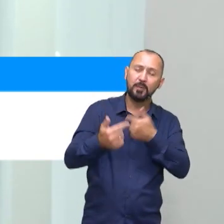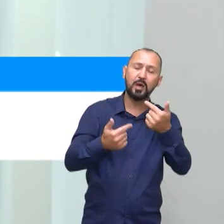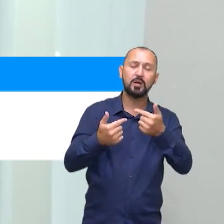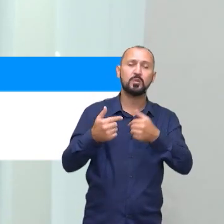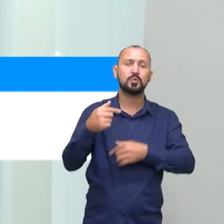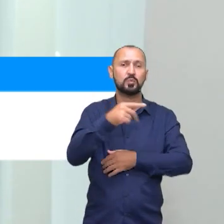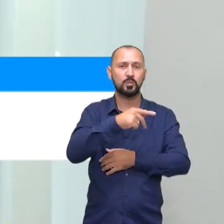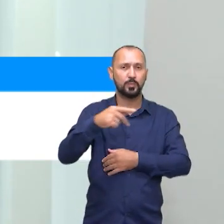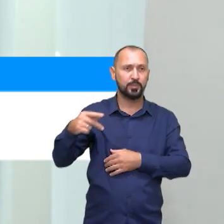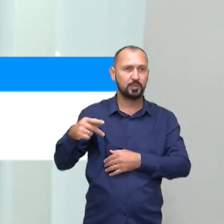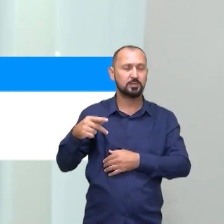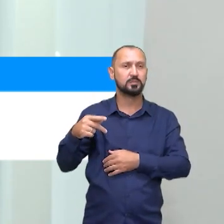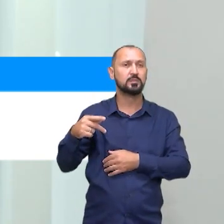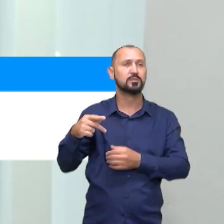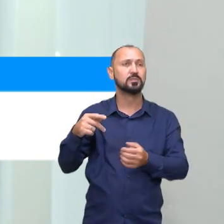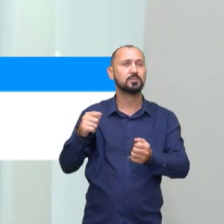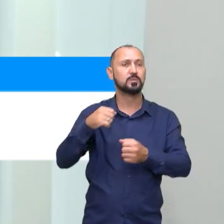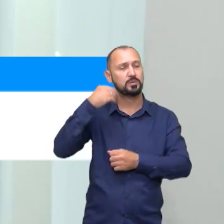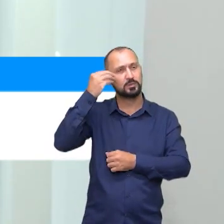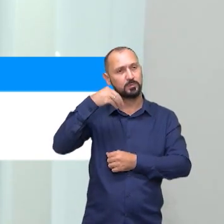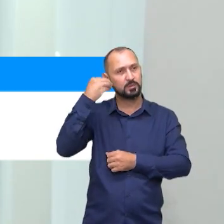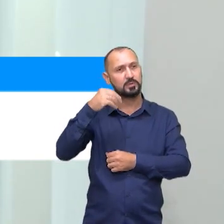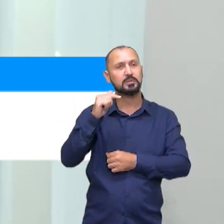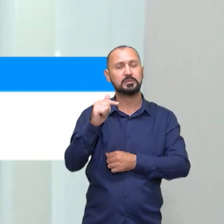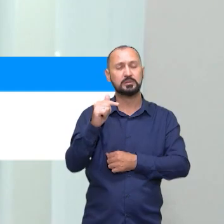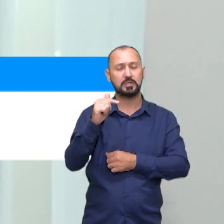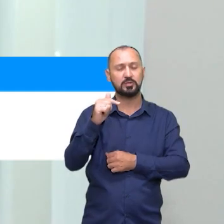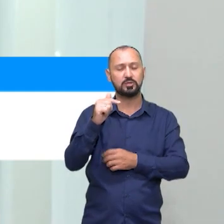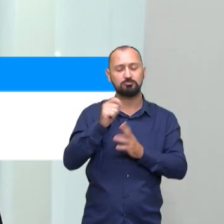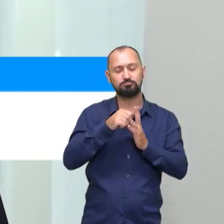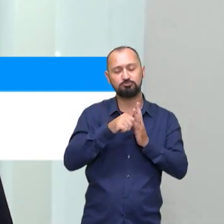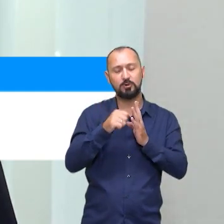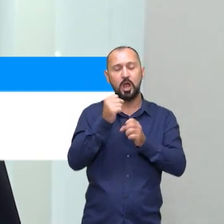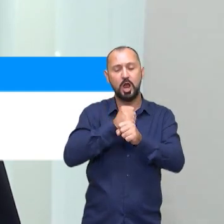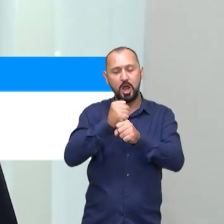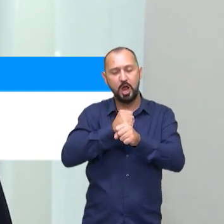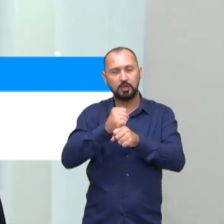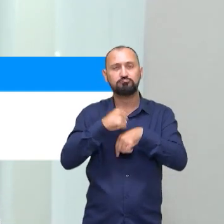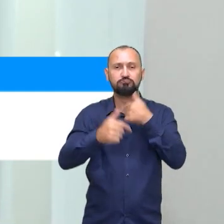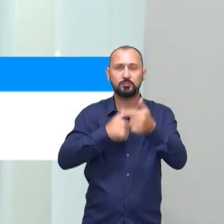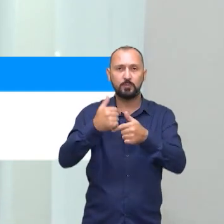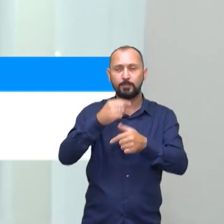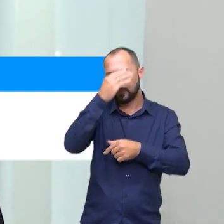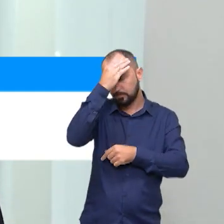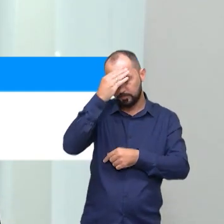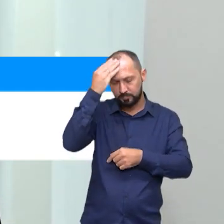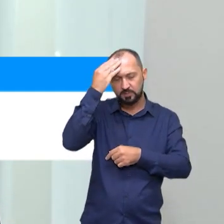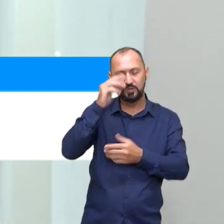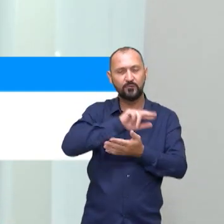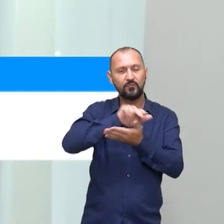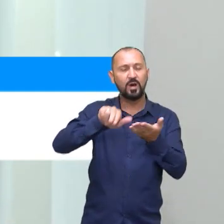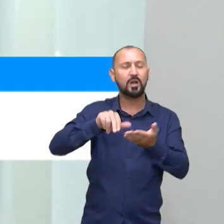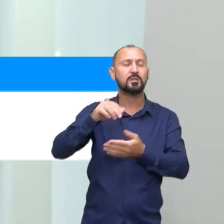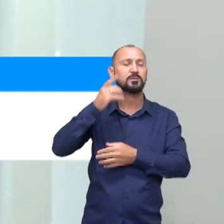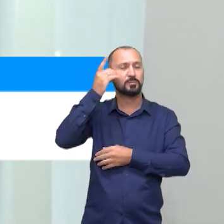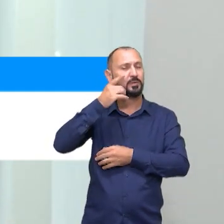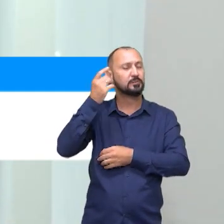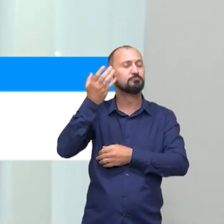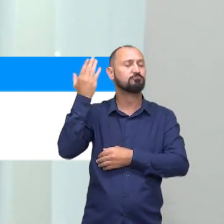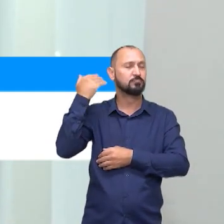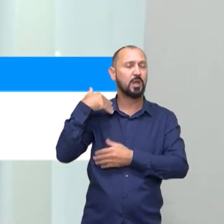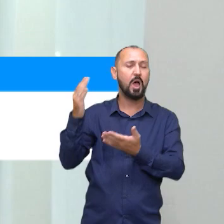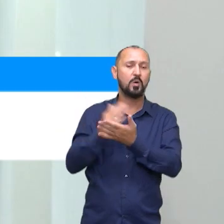estado, na área de saneamento. E isso acho que é fruto do trabalho do presidente aqui, como eu já disse, experiente de 7 mandatos, o Paulo